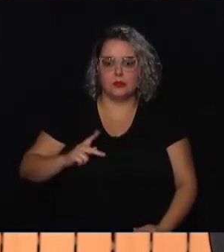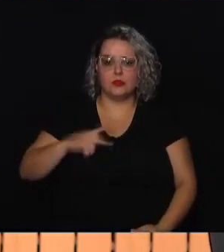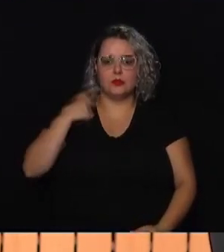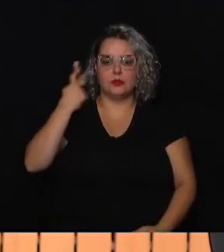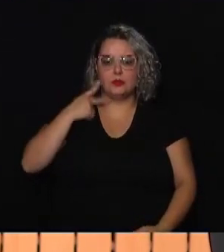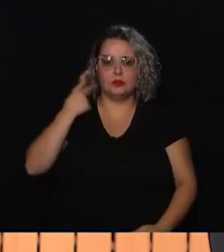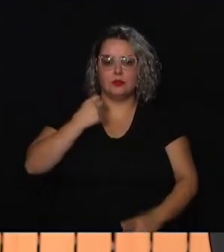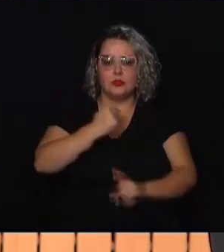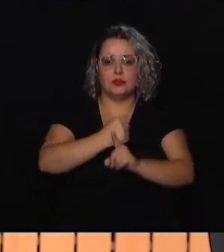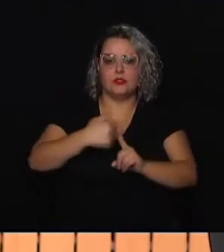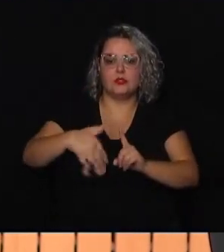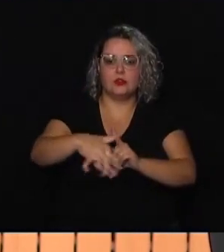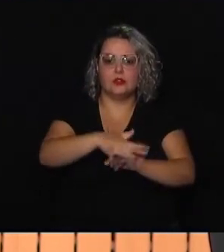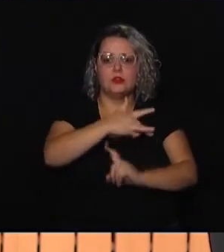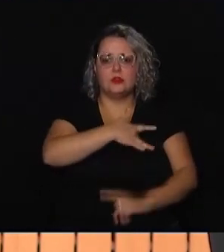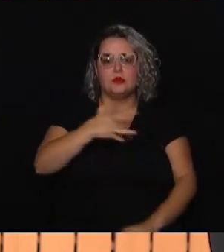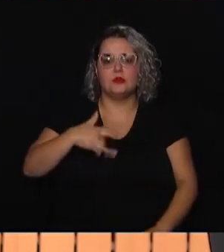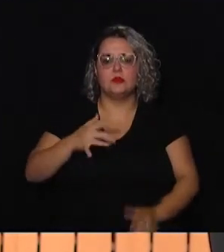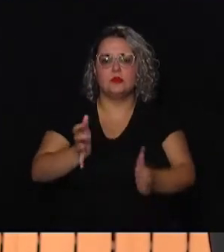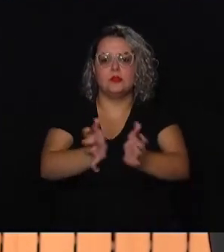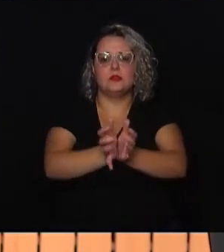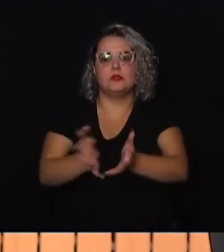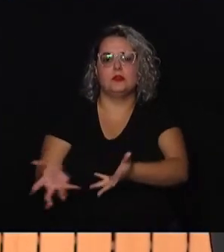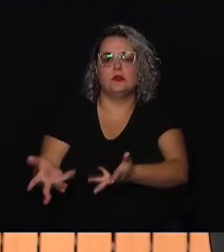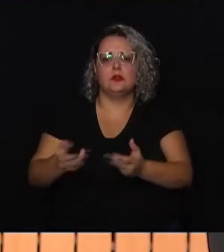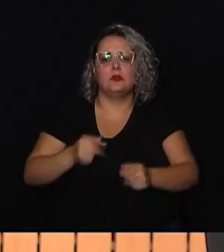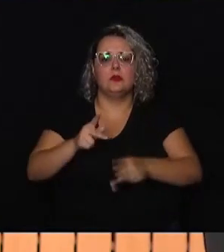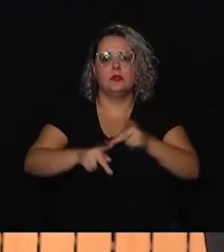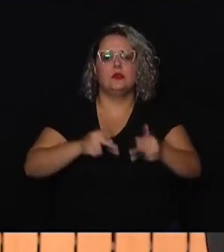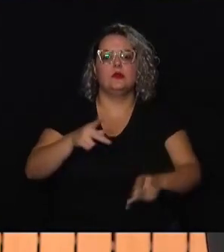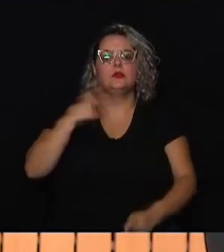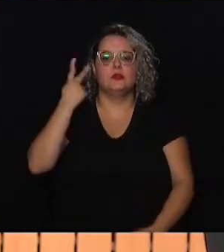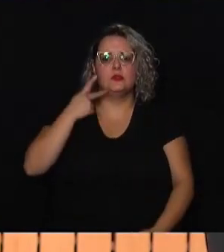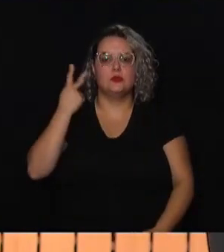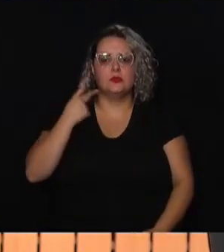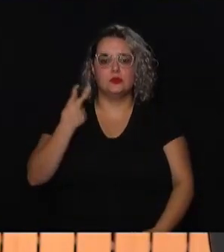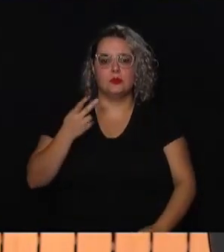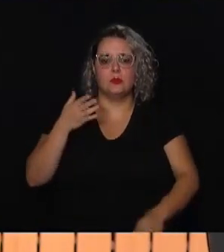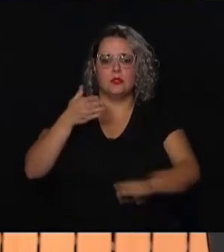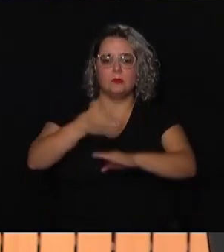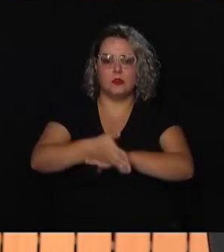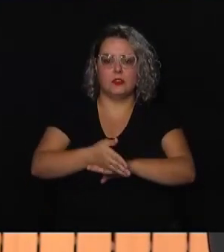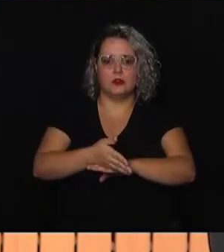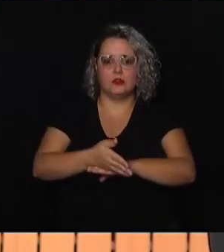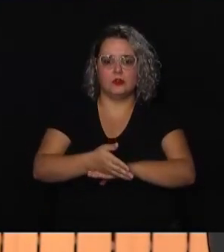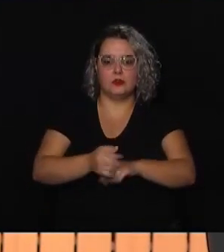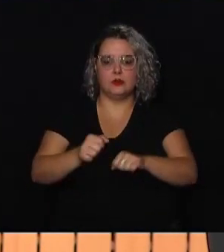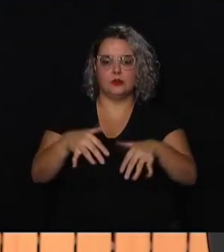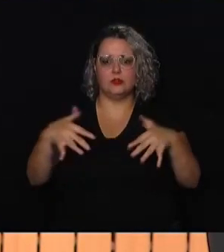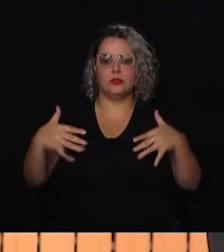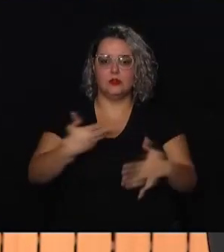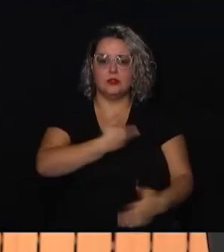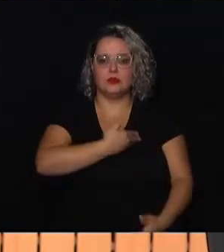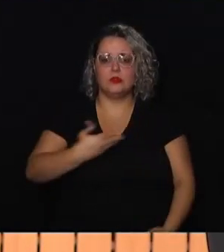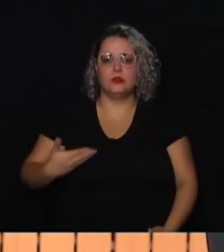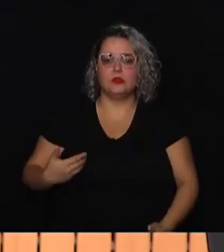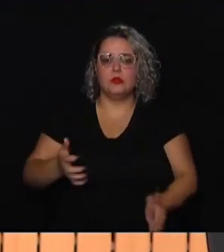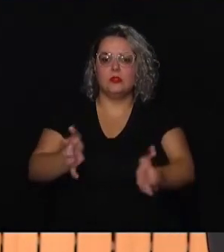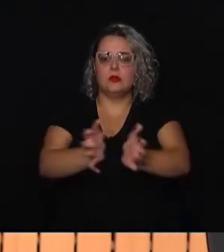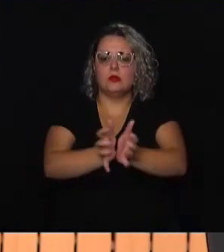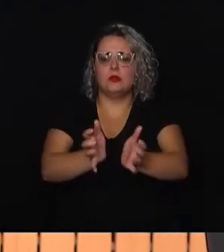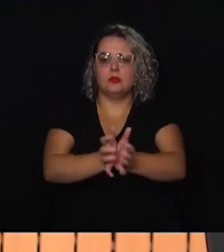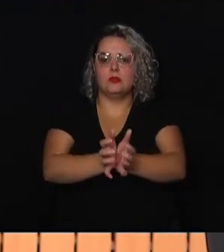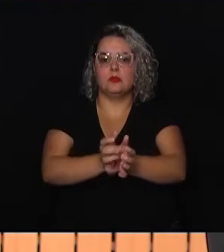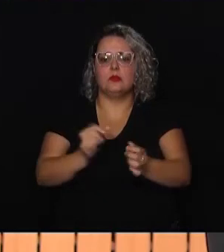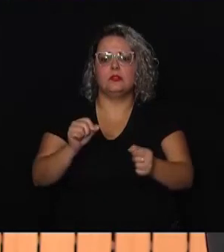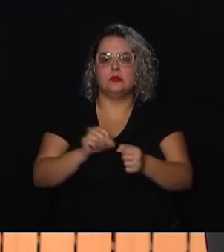Saúde da Câmara Municipal de Campinas convida a população e os vereadores para participarem de audiência pública na comissão a se